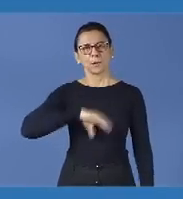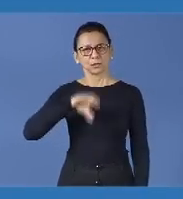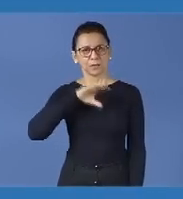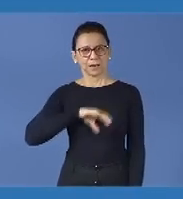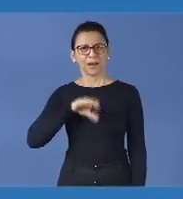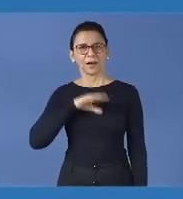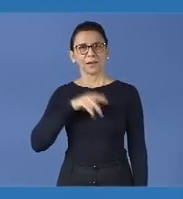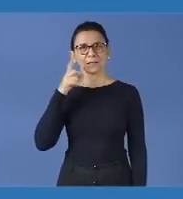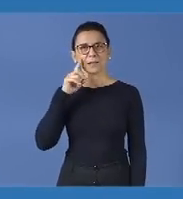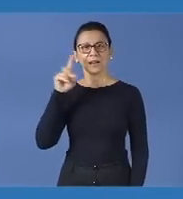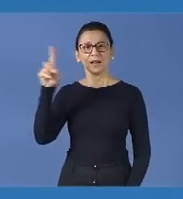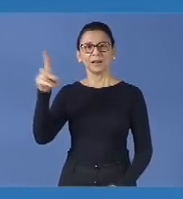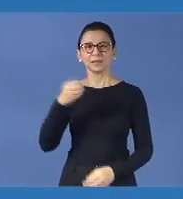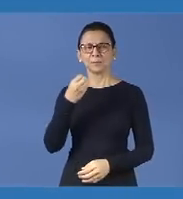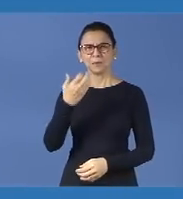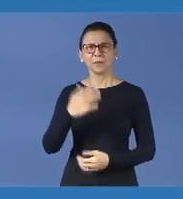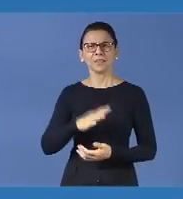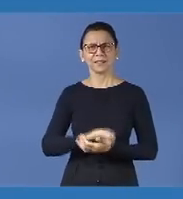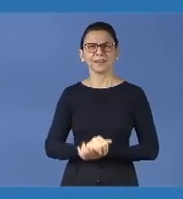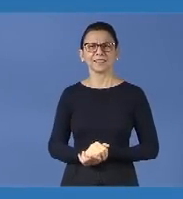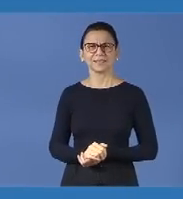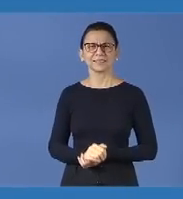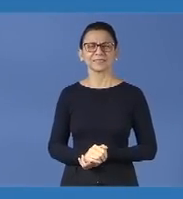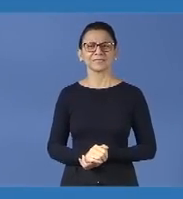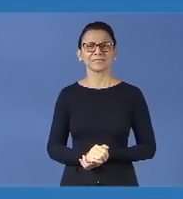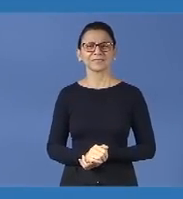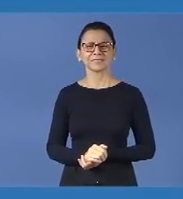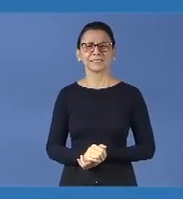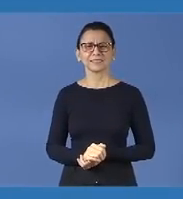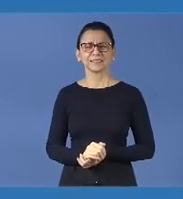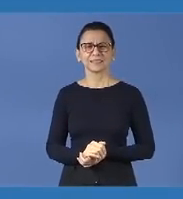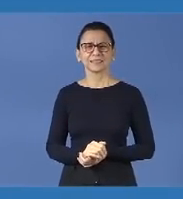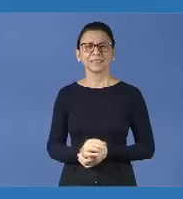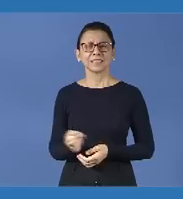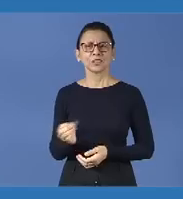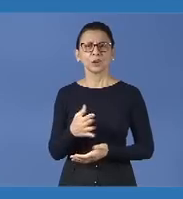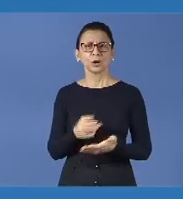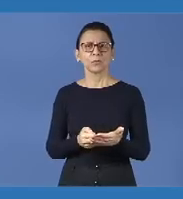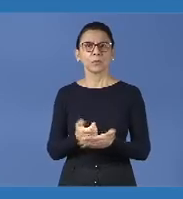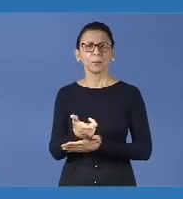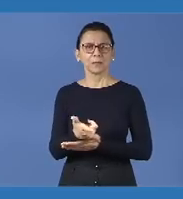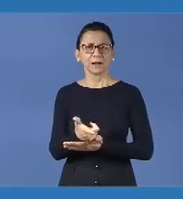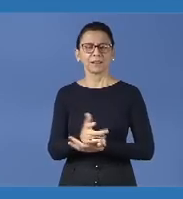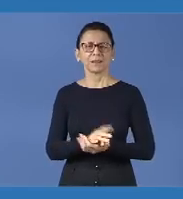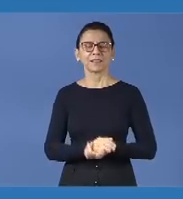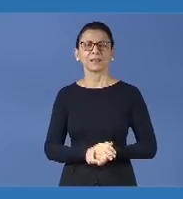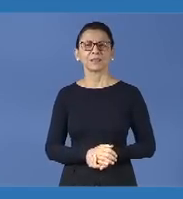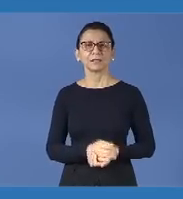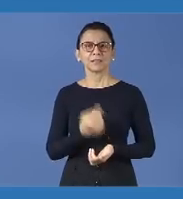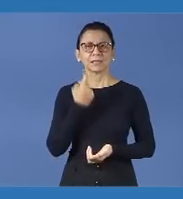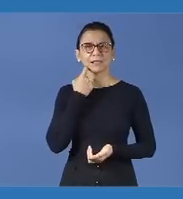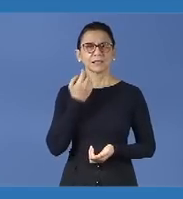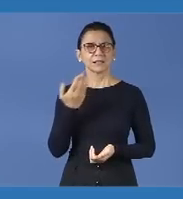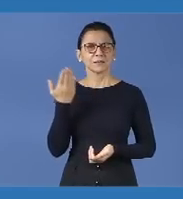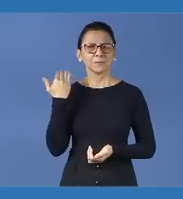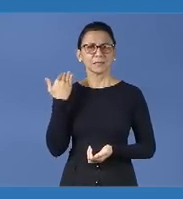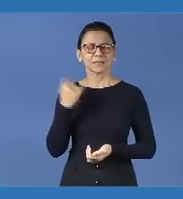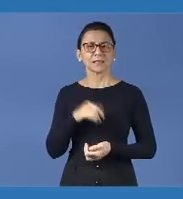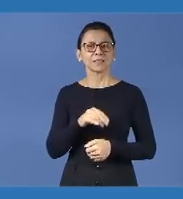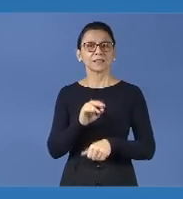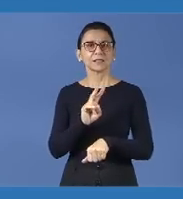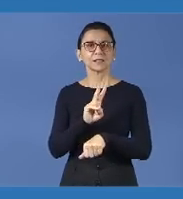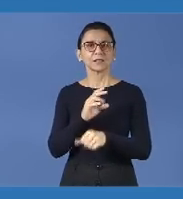ver as imagens. Este Manaim, este local, foi recentemente adquirido. E na última sexta-feira, houve uma